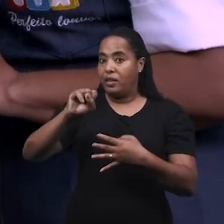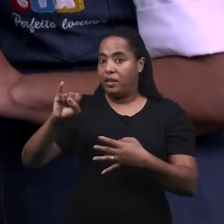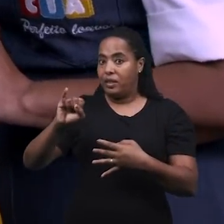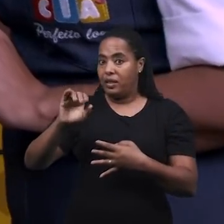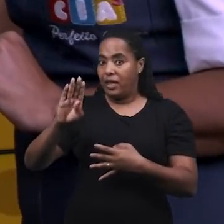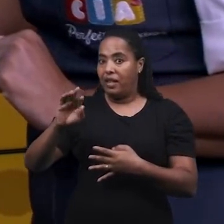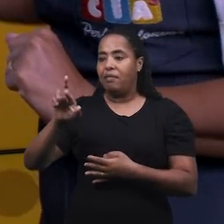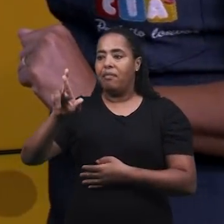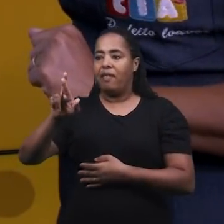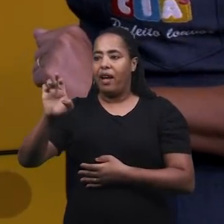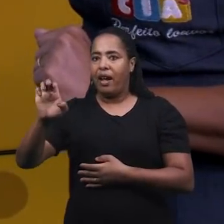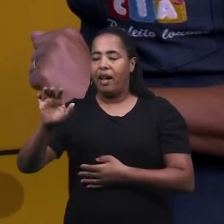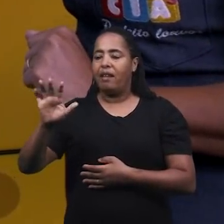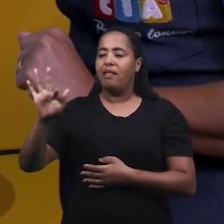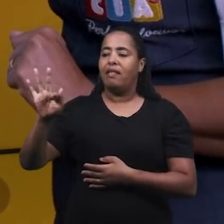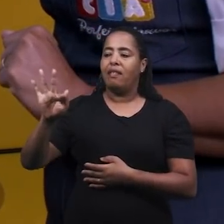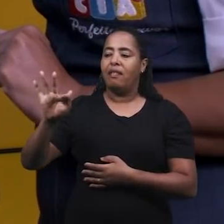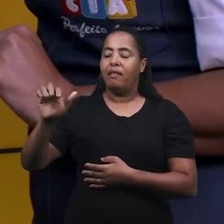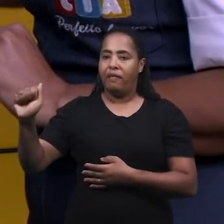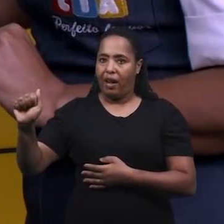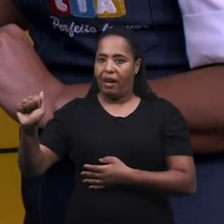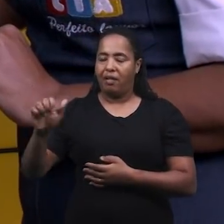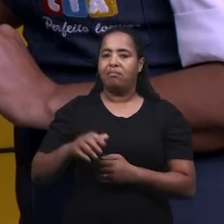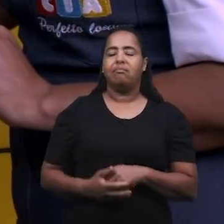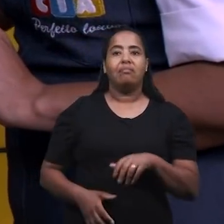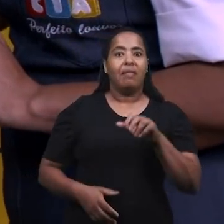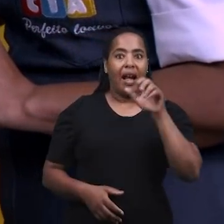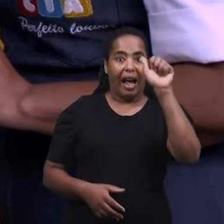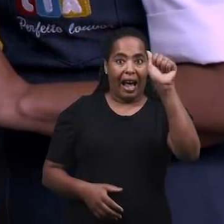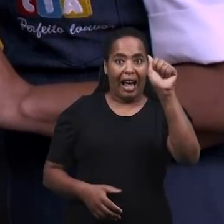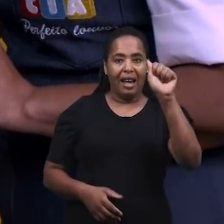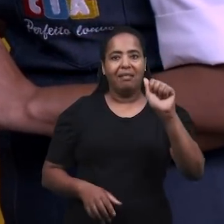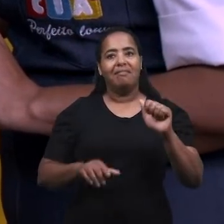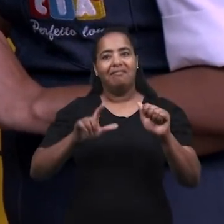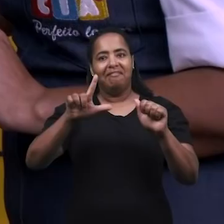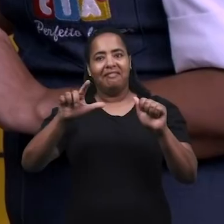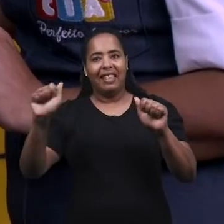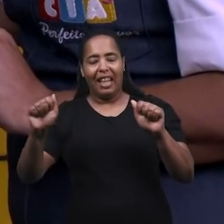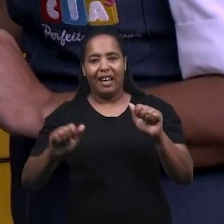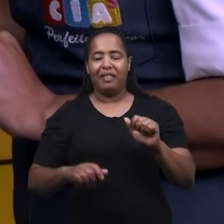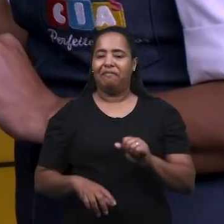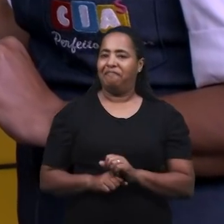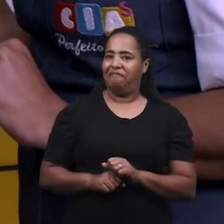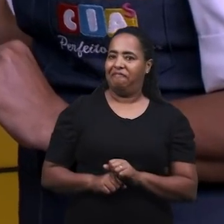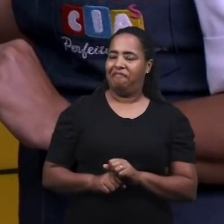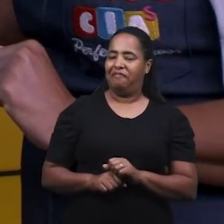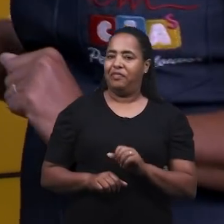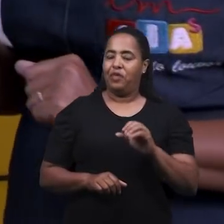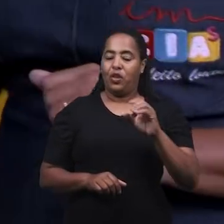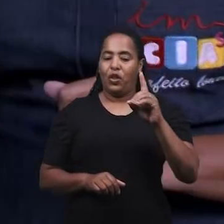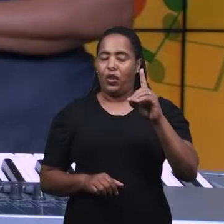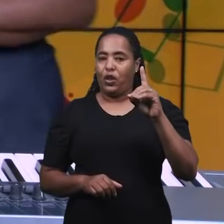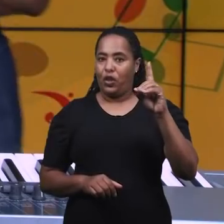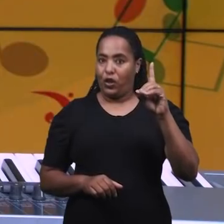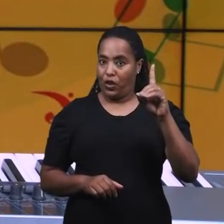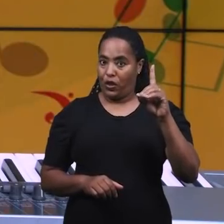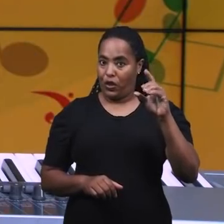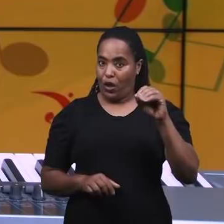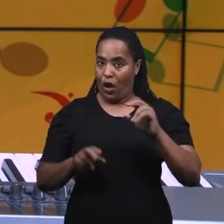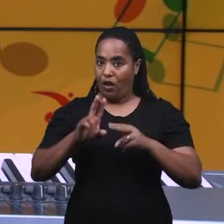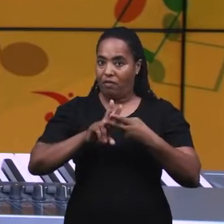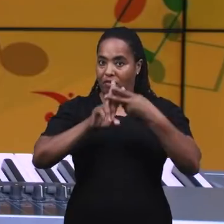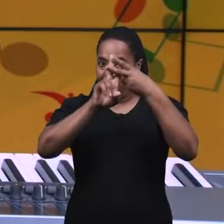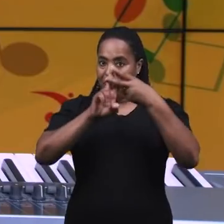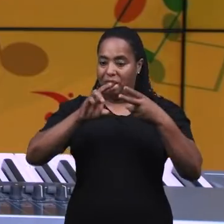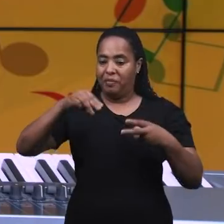Fá. A, Lá, Dó sustenido, Mi.